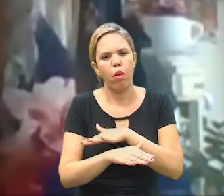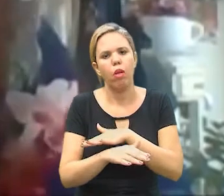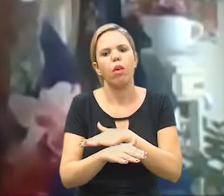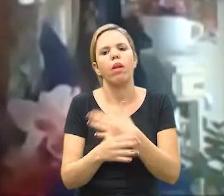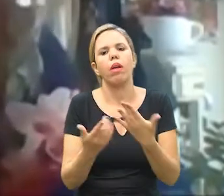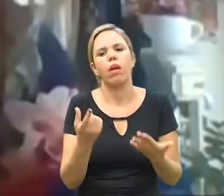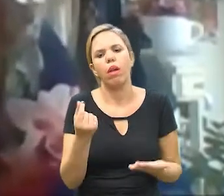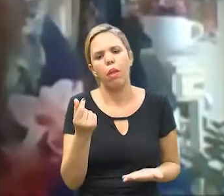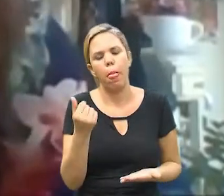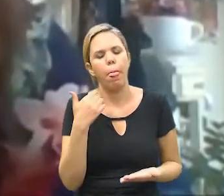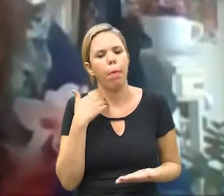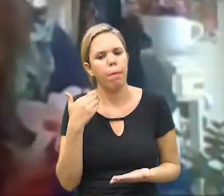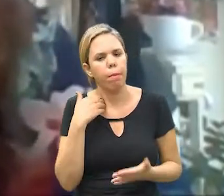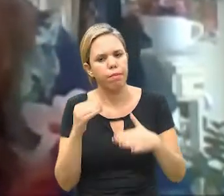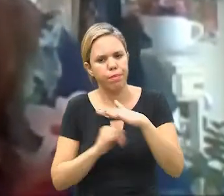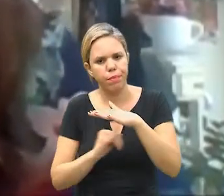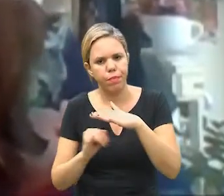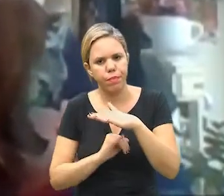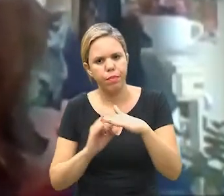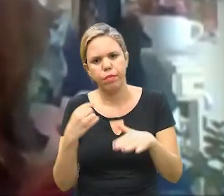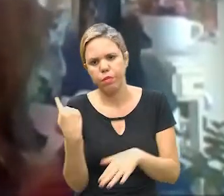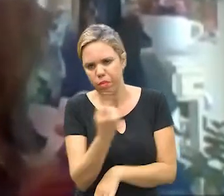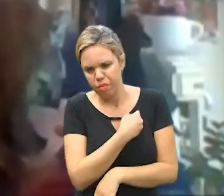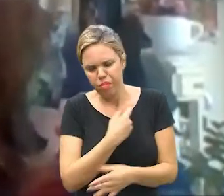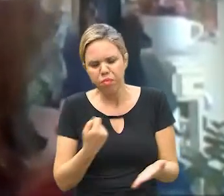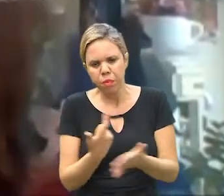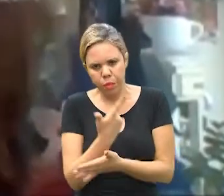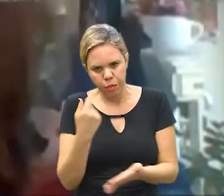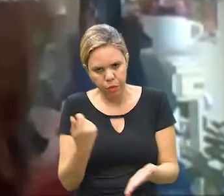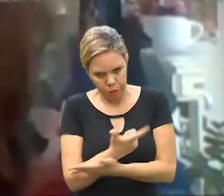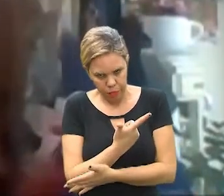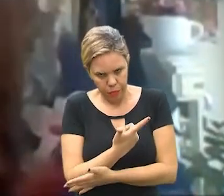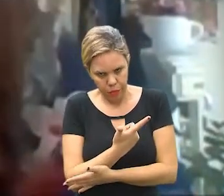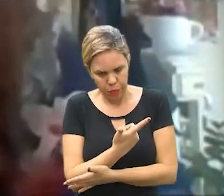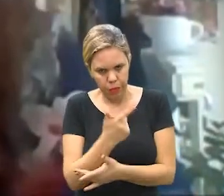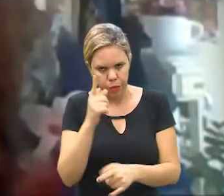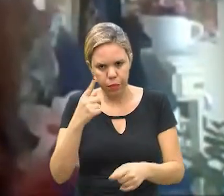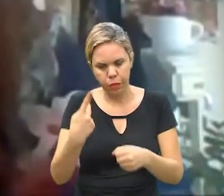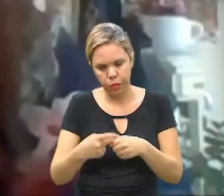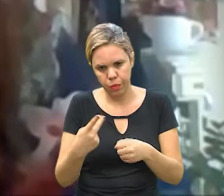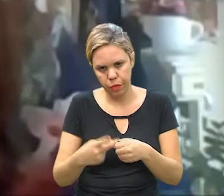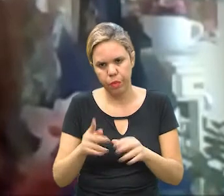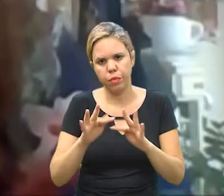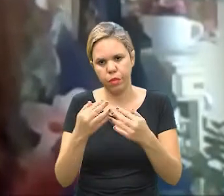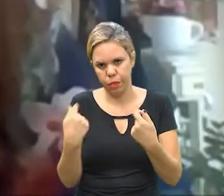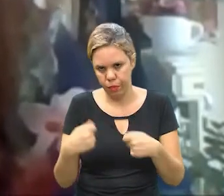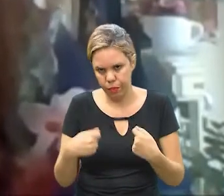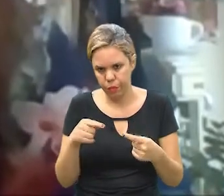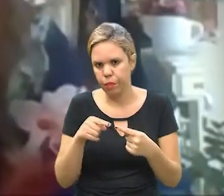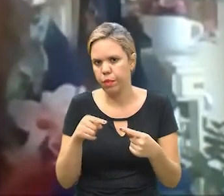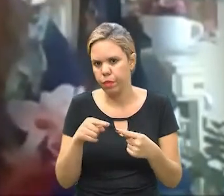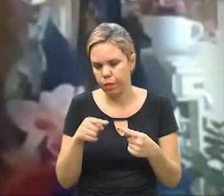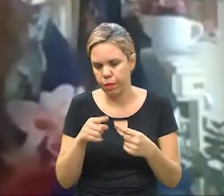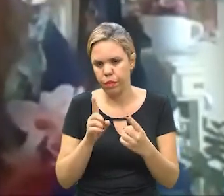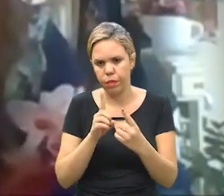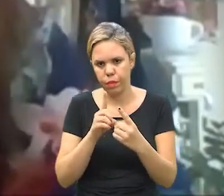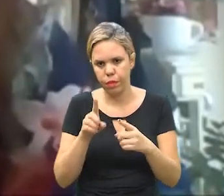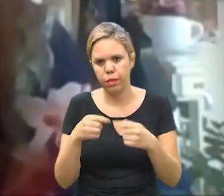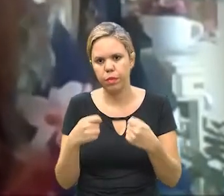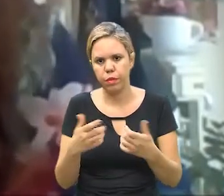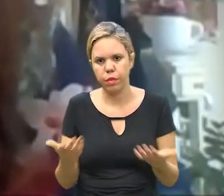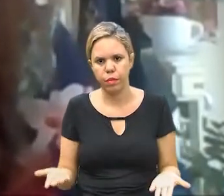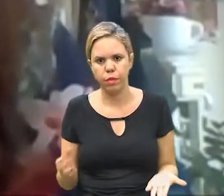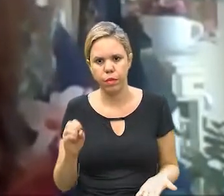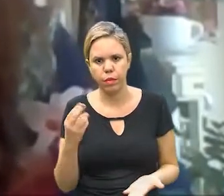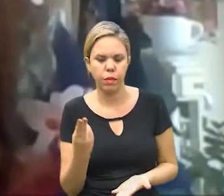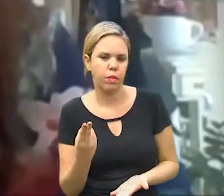depositando dinheiro na conta da entidade para que nós possamos comprar o que aquelas famílias necessitam para atendimento das suas